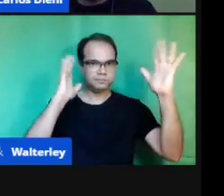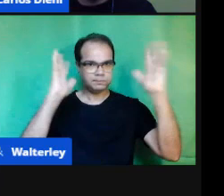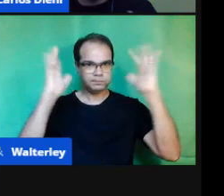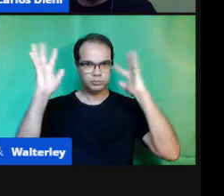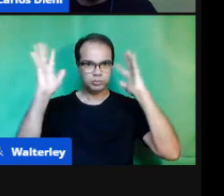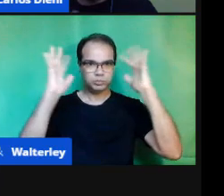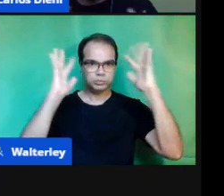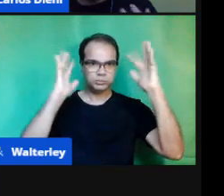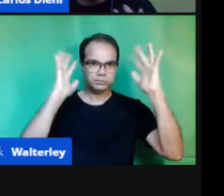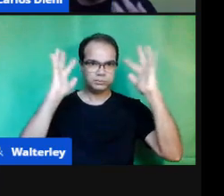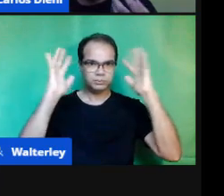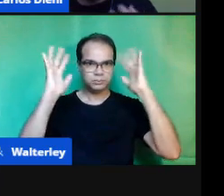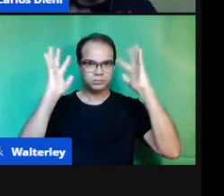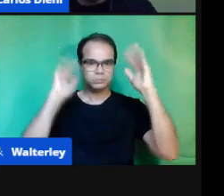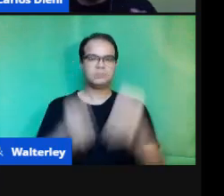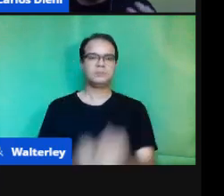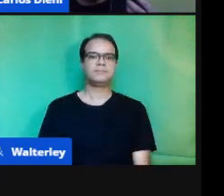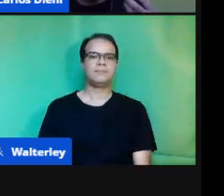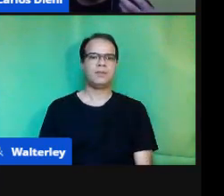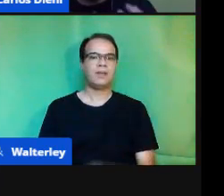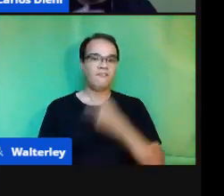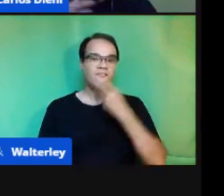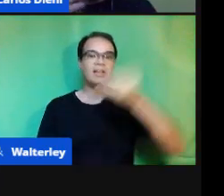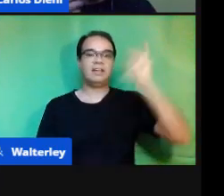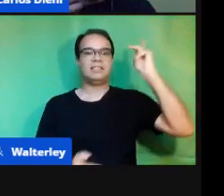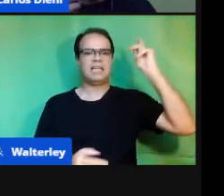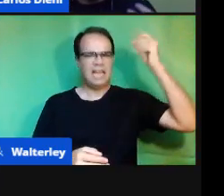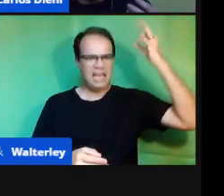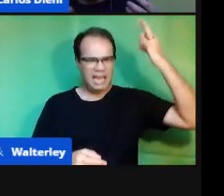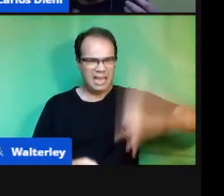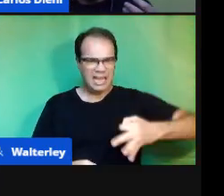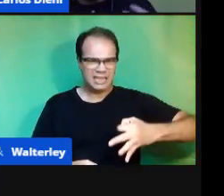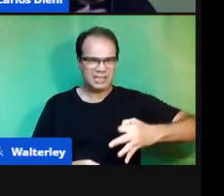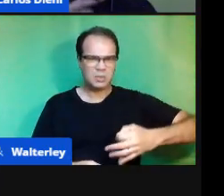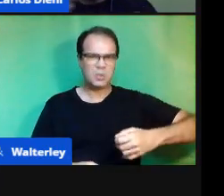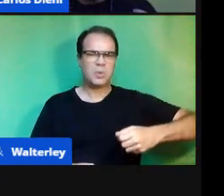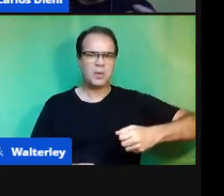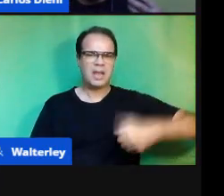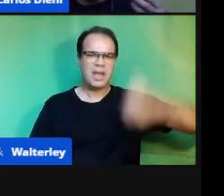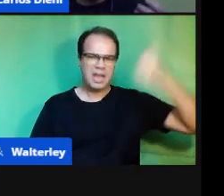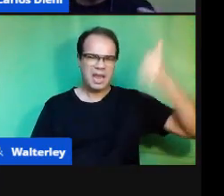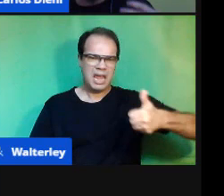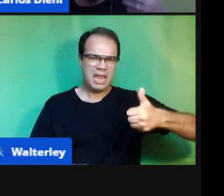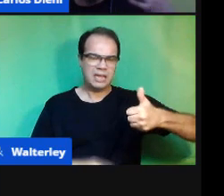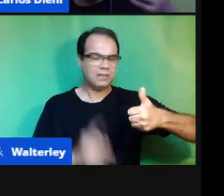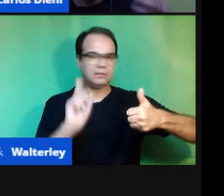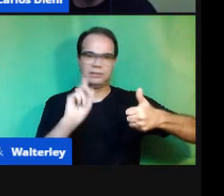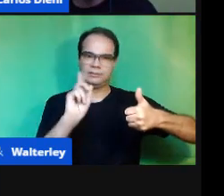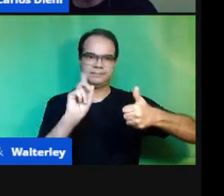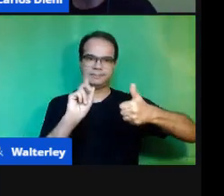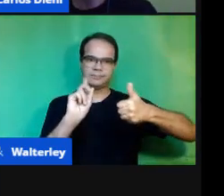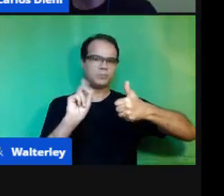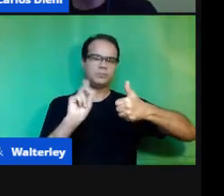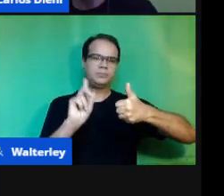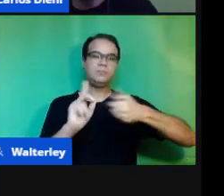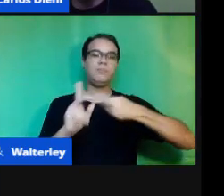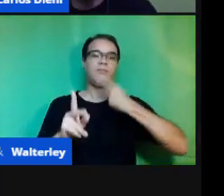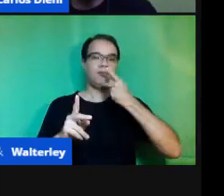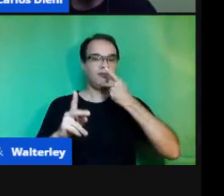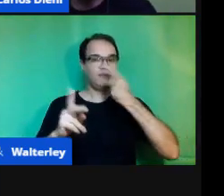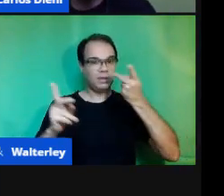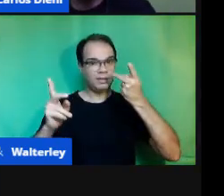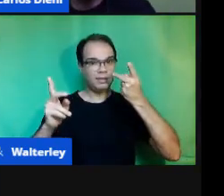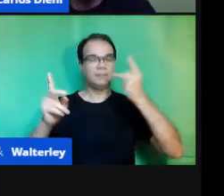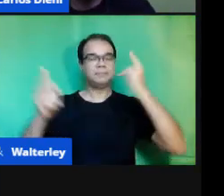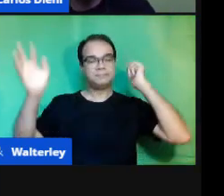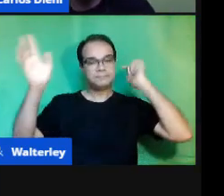propõe essa questão, ela observa, ela está ali dentro, ela questiona. Então, esse